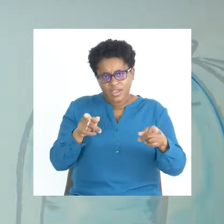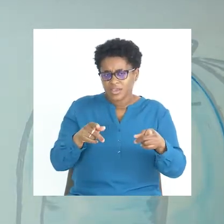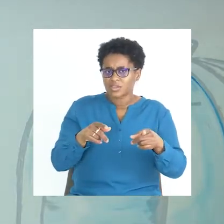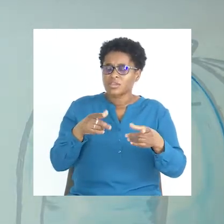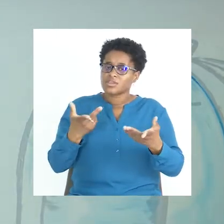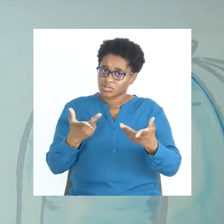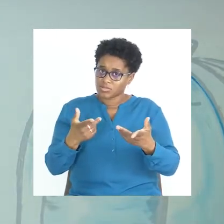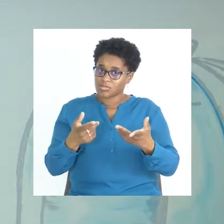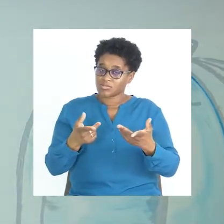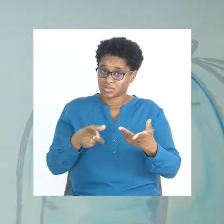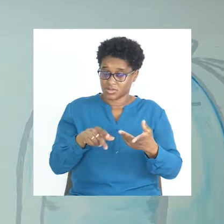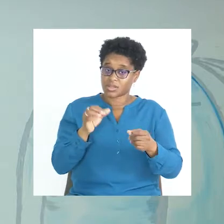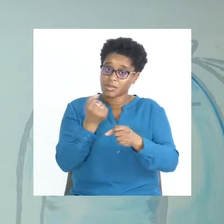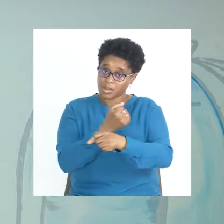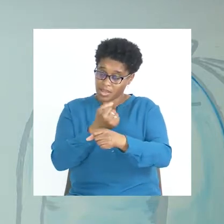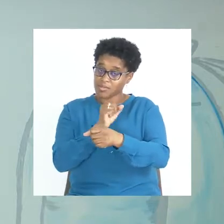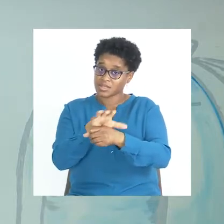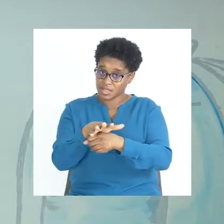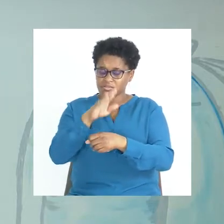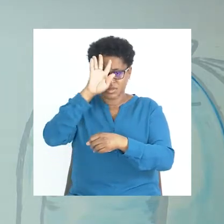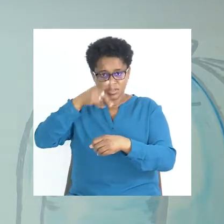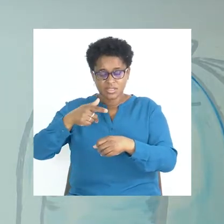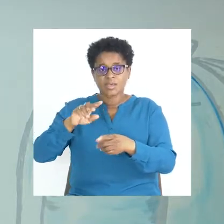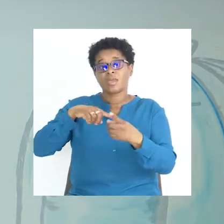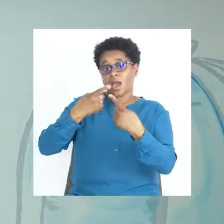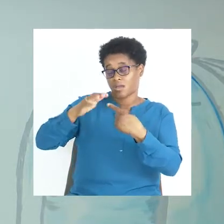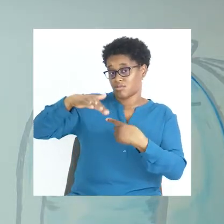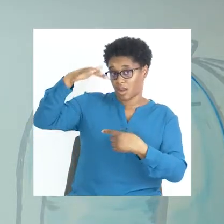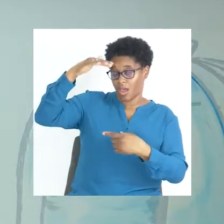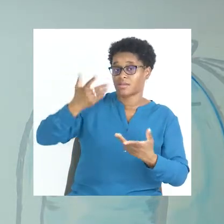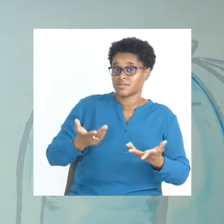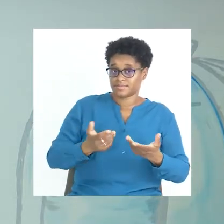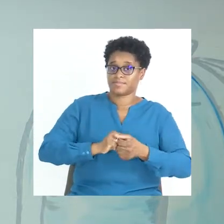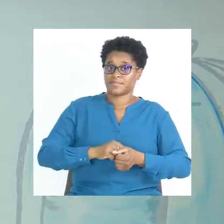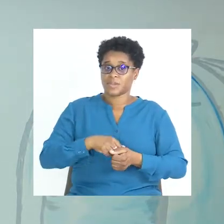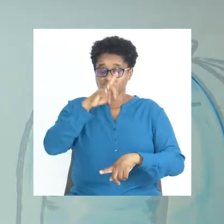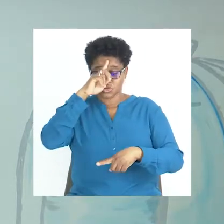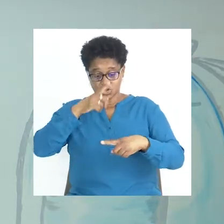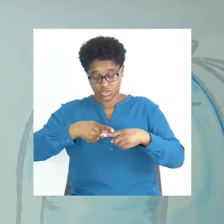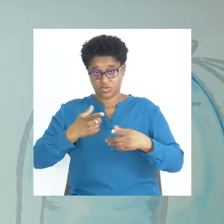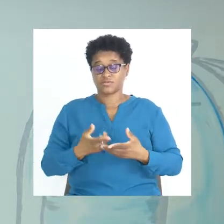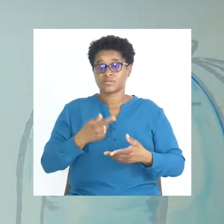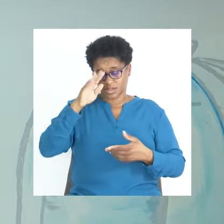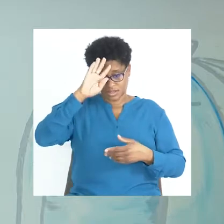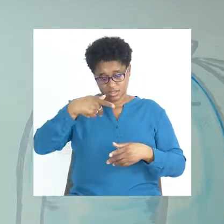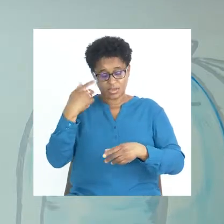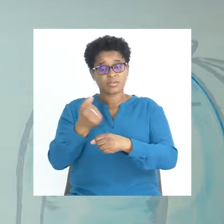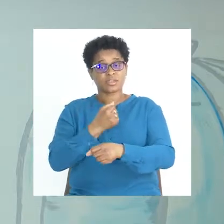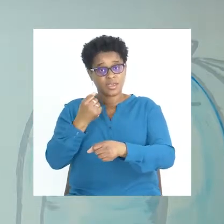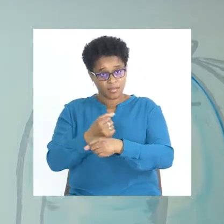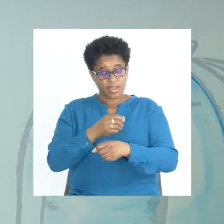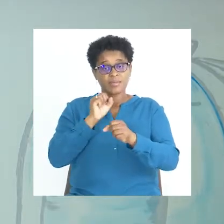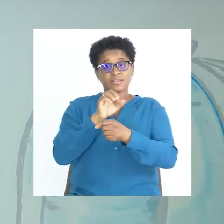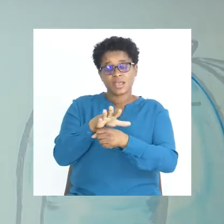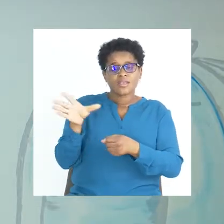no sentido em que estás a trabalhar a mensagem. Leves em conta a idade, leves em conta os objetivos,